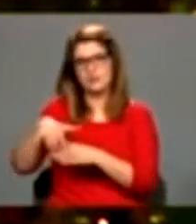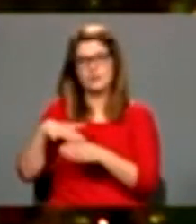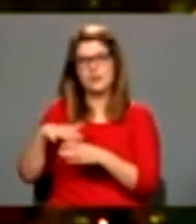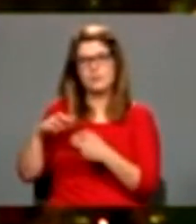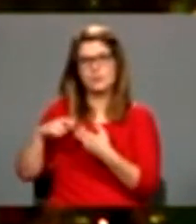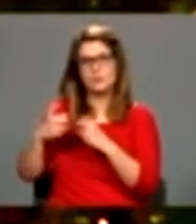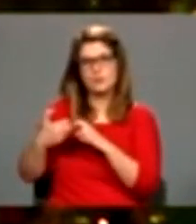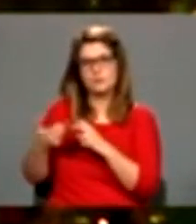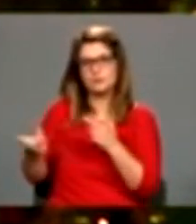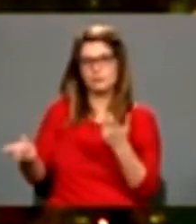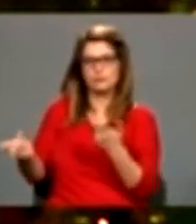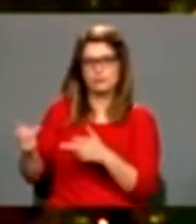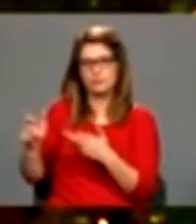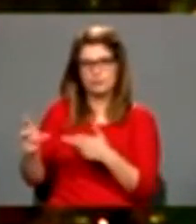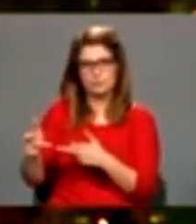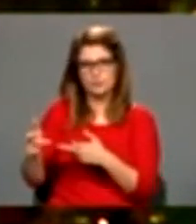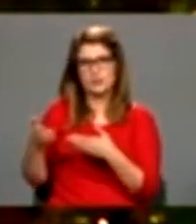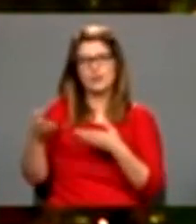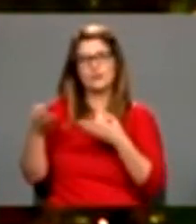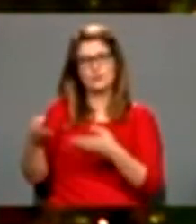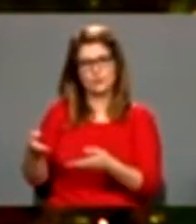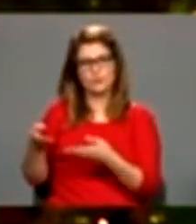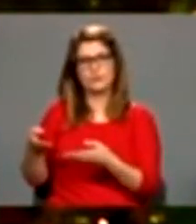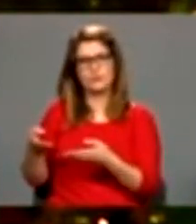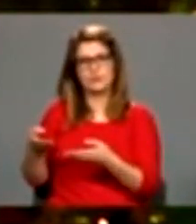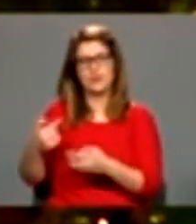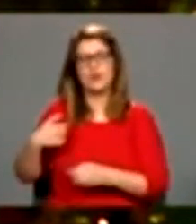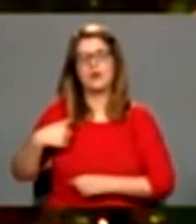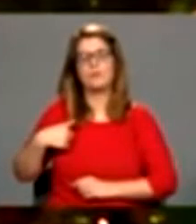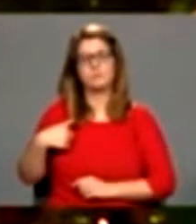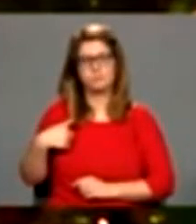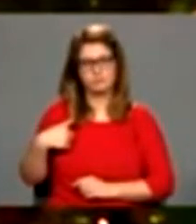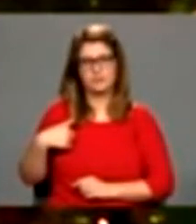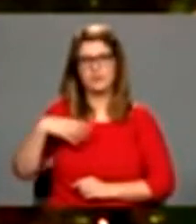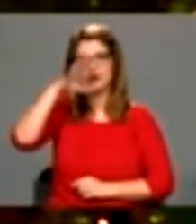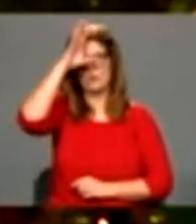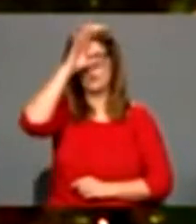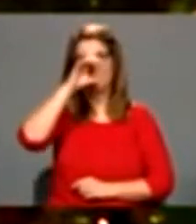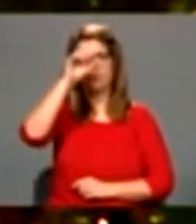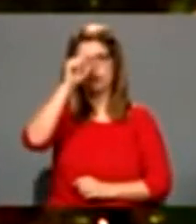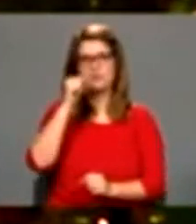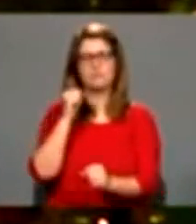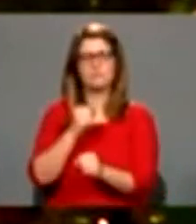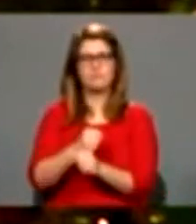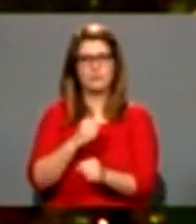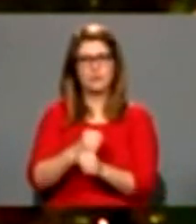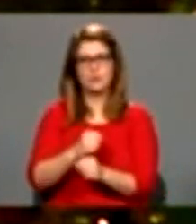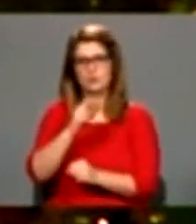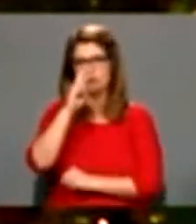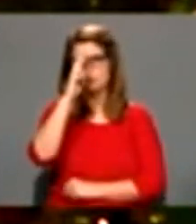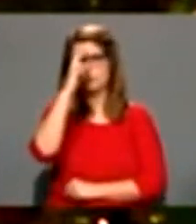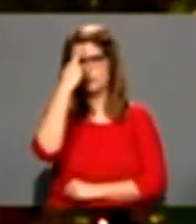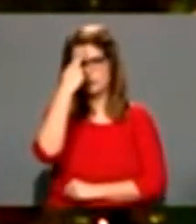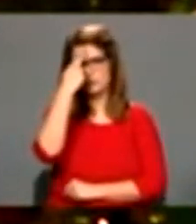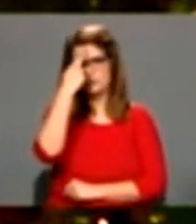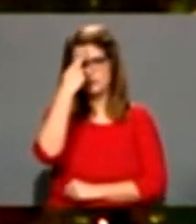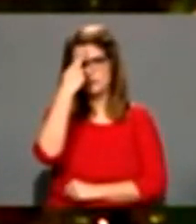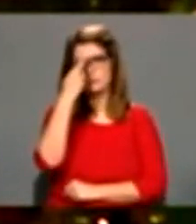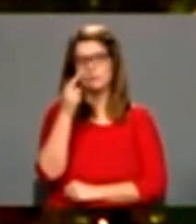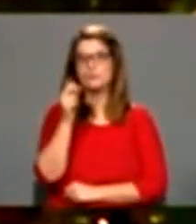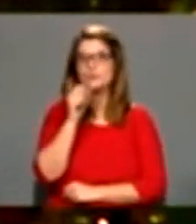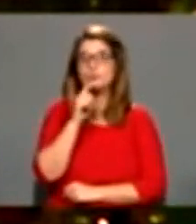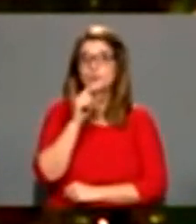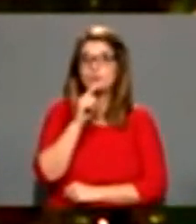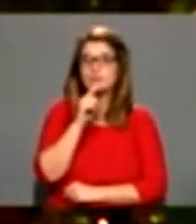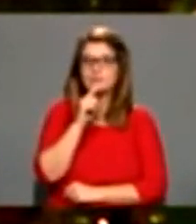mais instrumentos sei que o nosso governo está a trabalhar para criar a oportunidade que